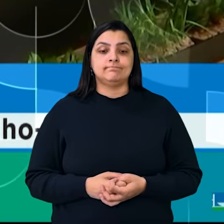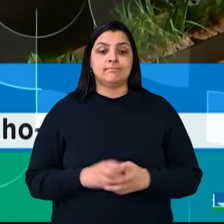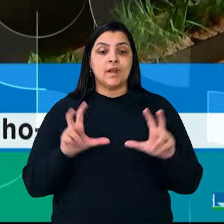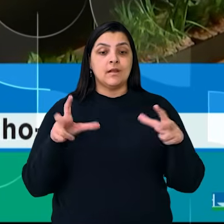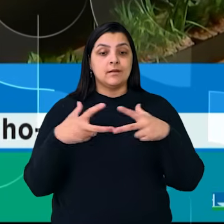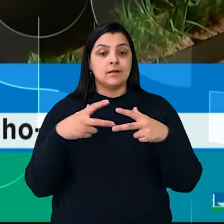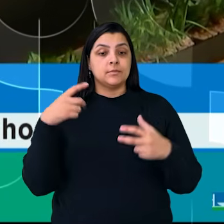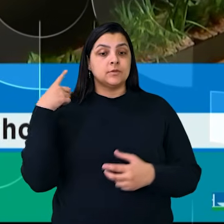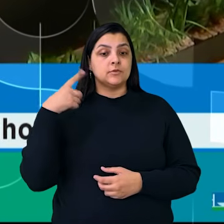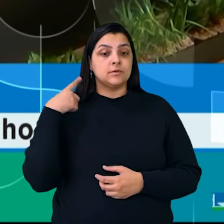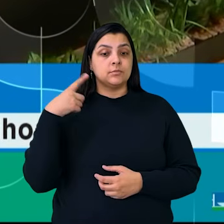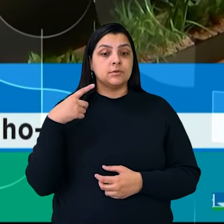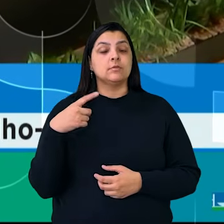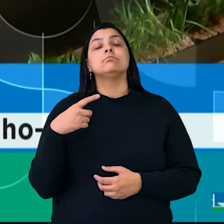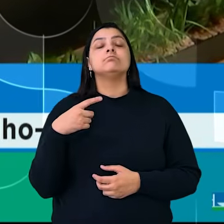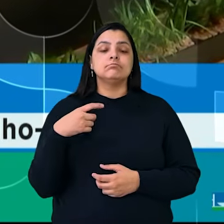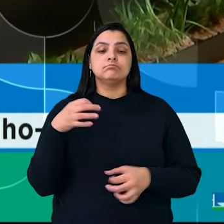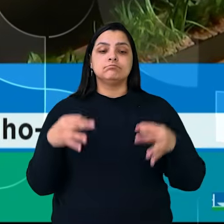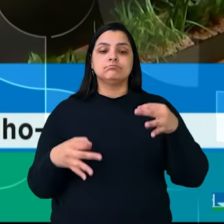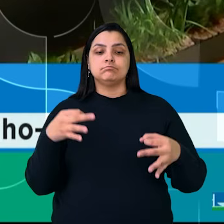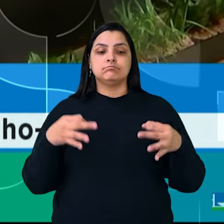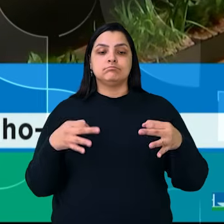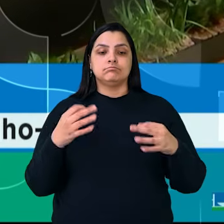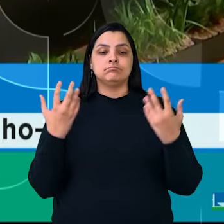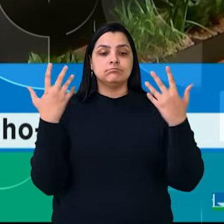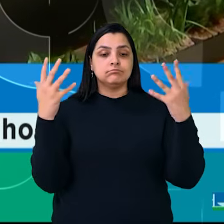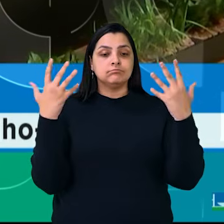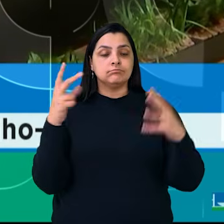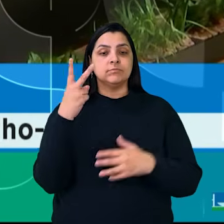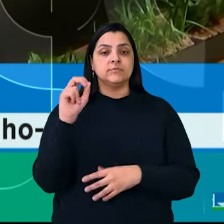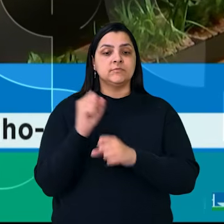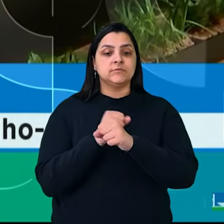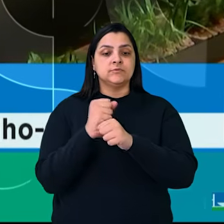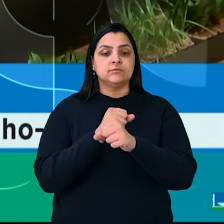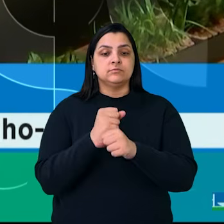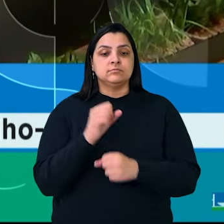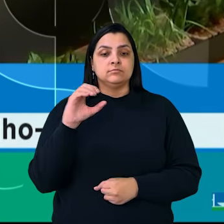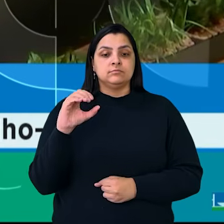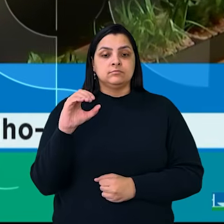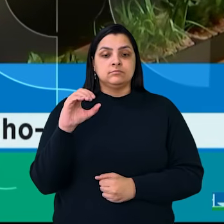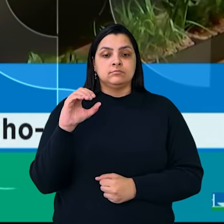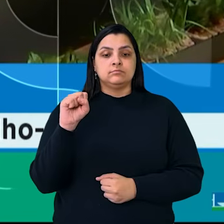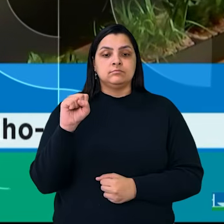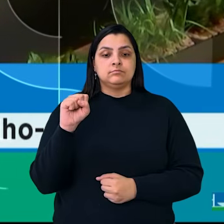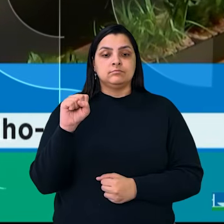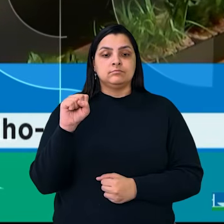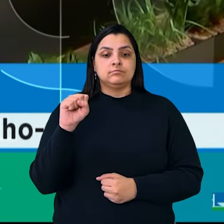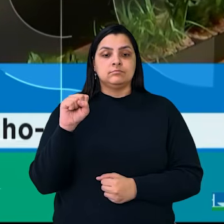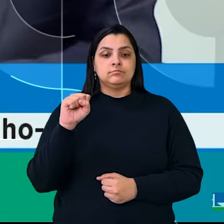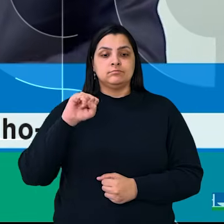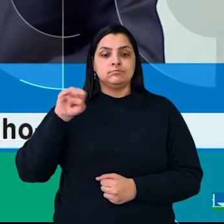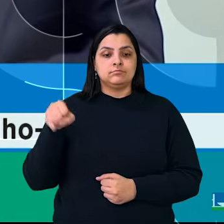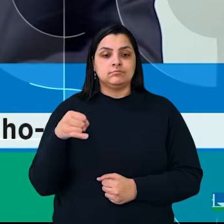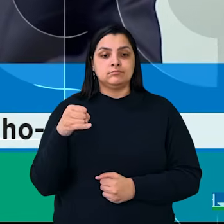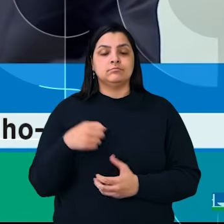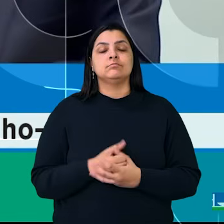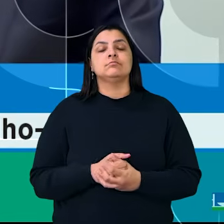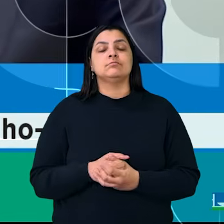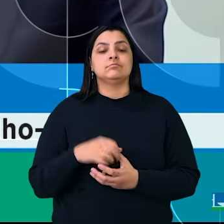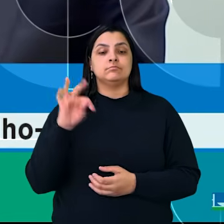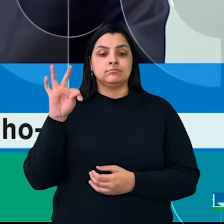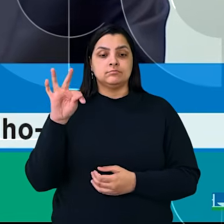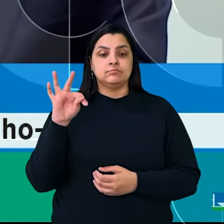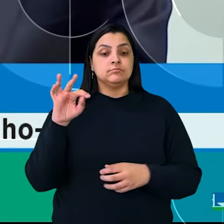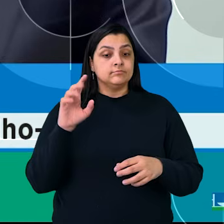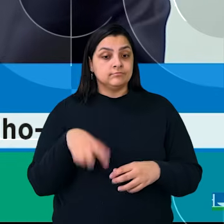A Câmara dos Deputados realizou sessão solene para celebrar os 20 anos do Conselho Superior da Justiça do Trabalho. Instalado em